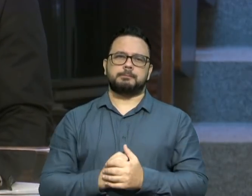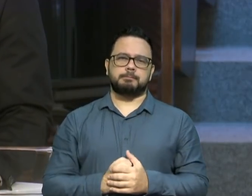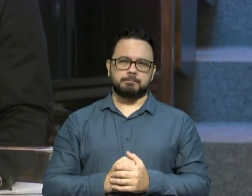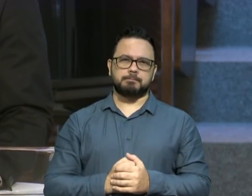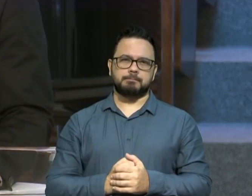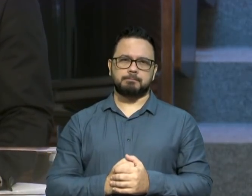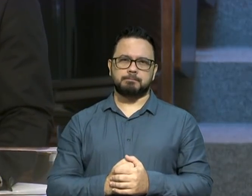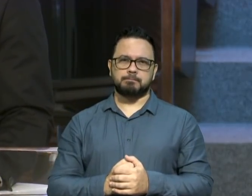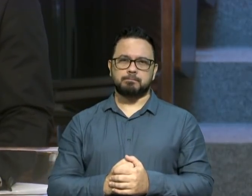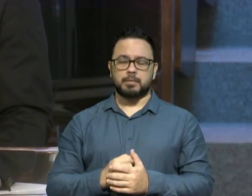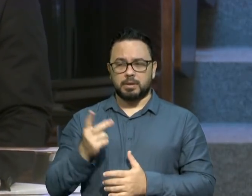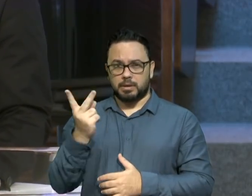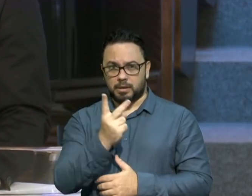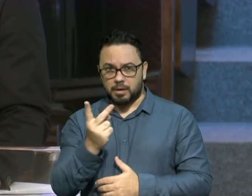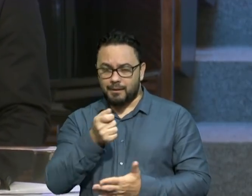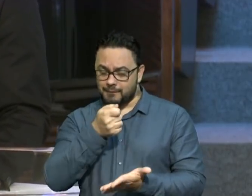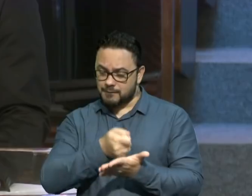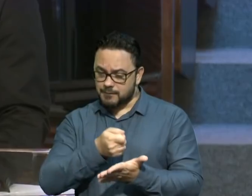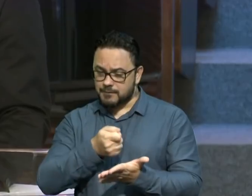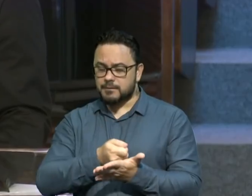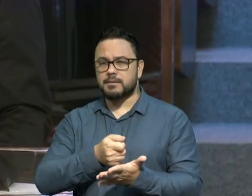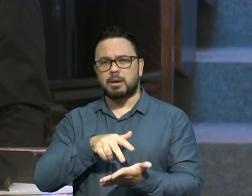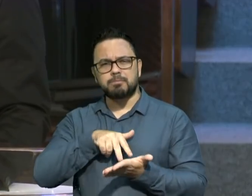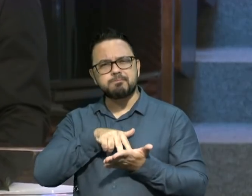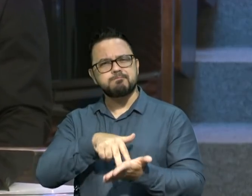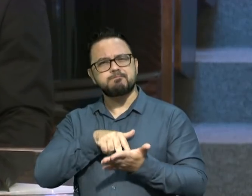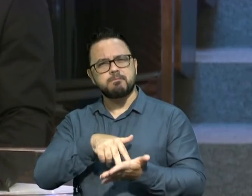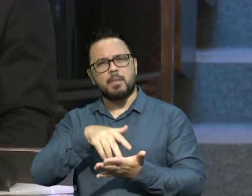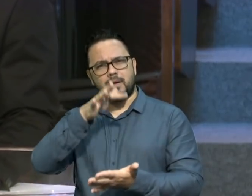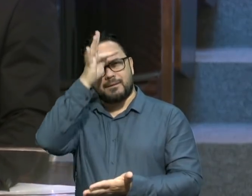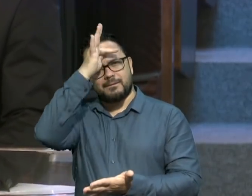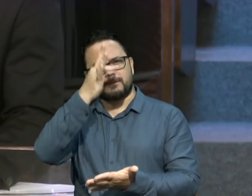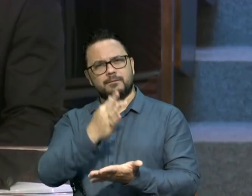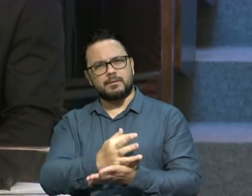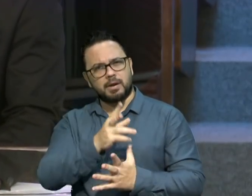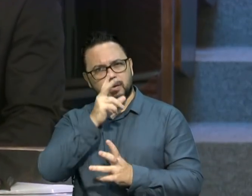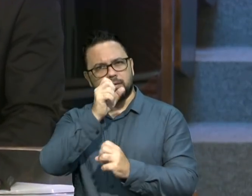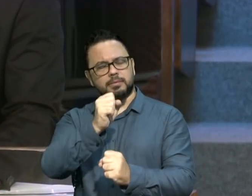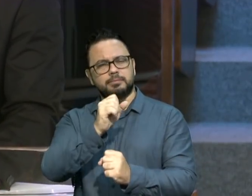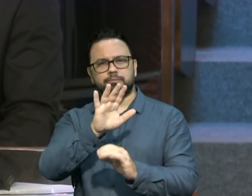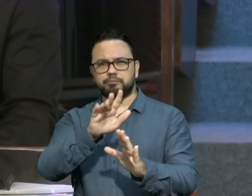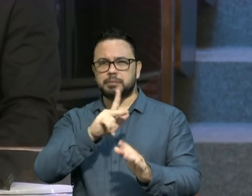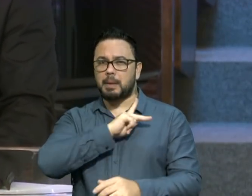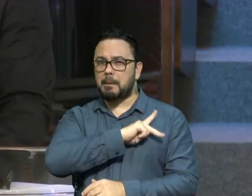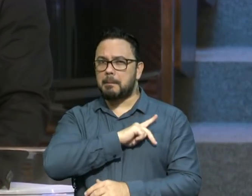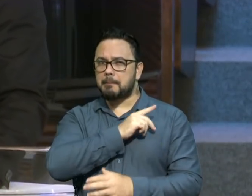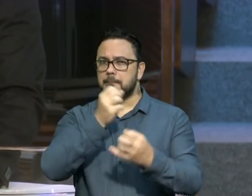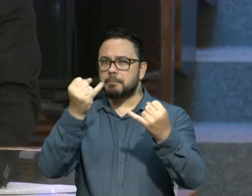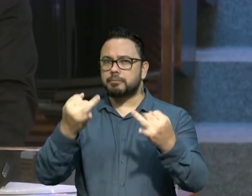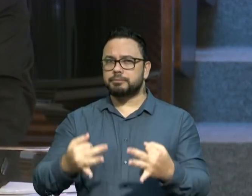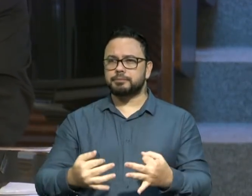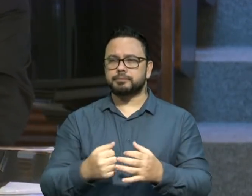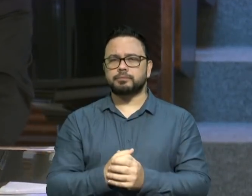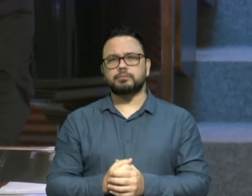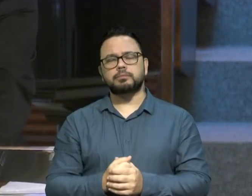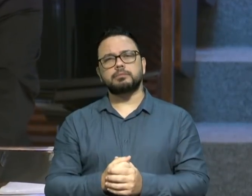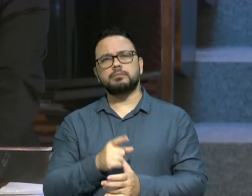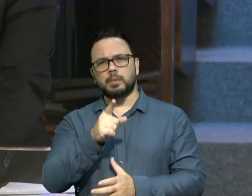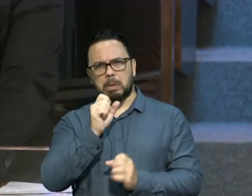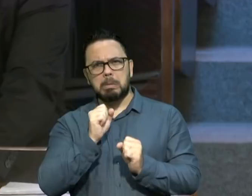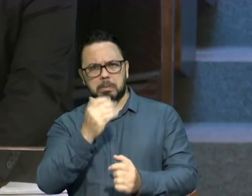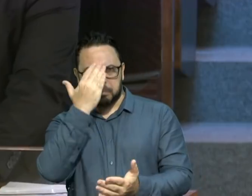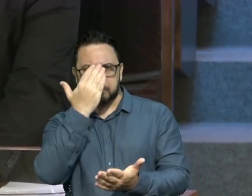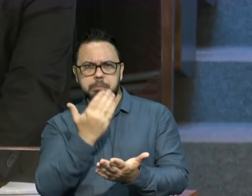a crise estão firmes na fé bom então Paulo diz assim e você pode